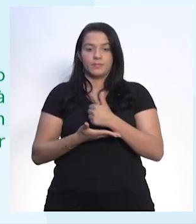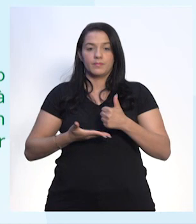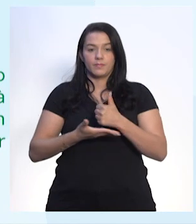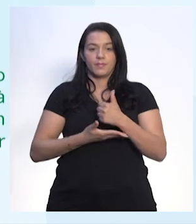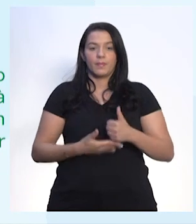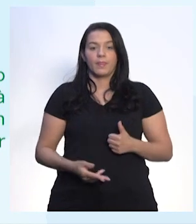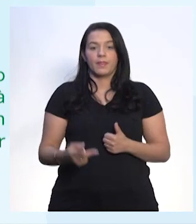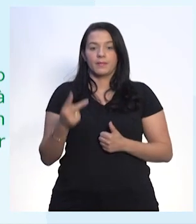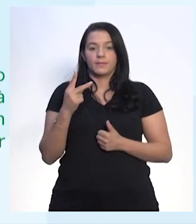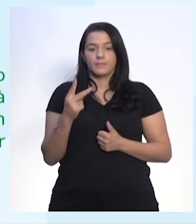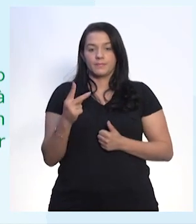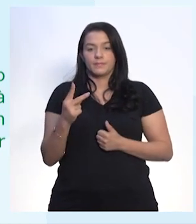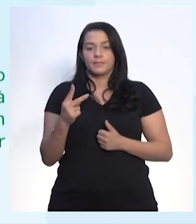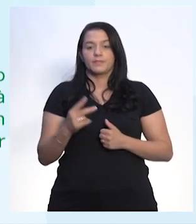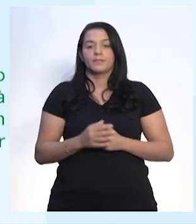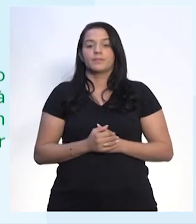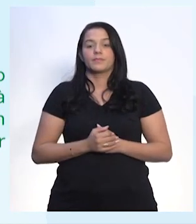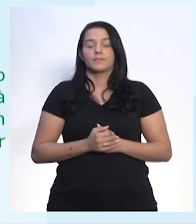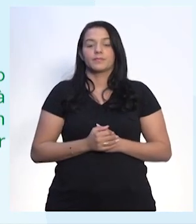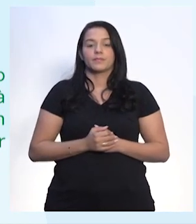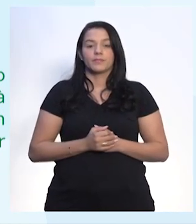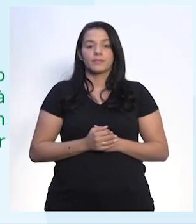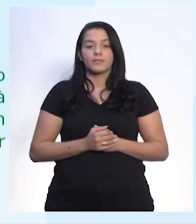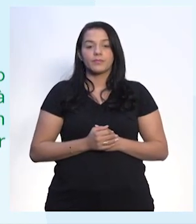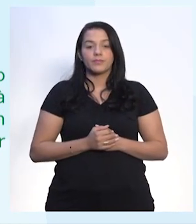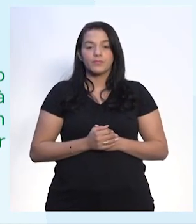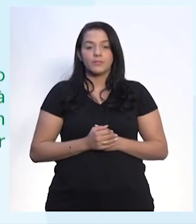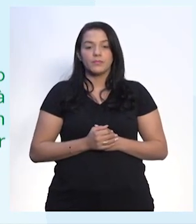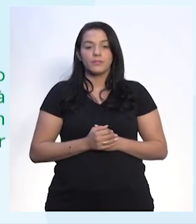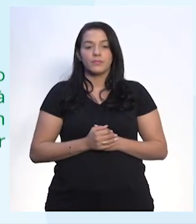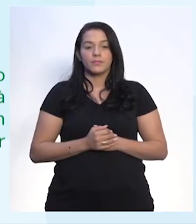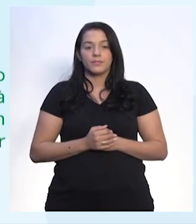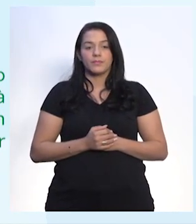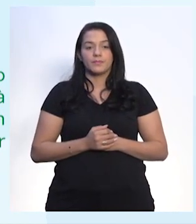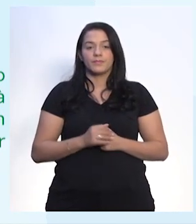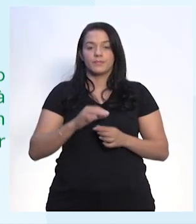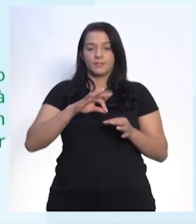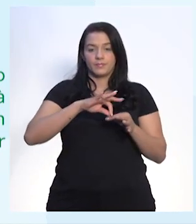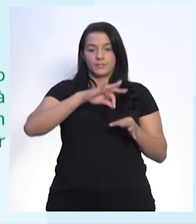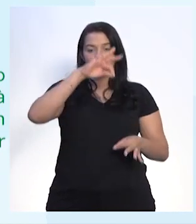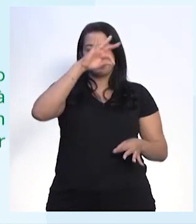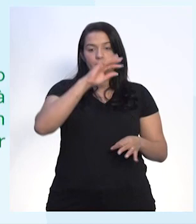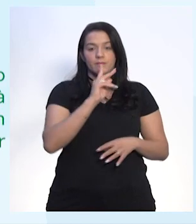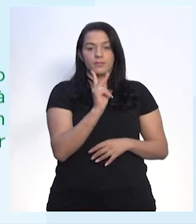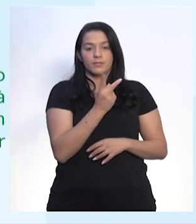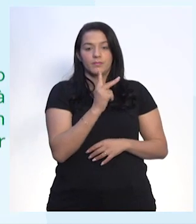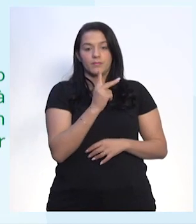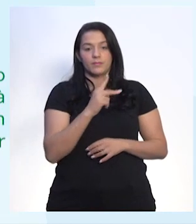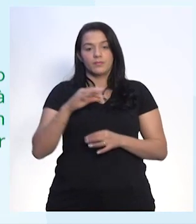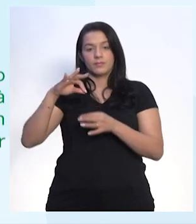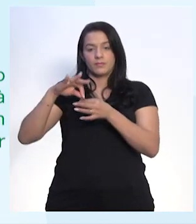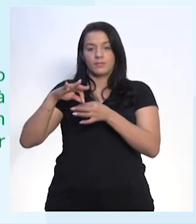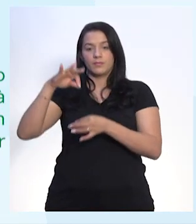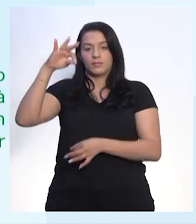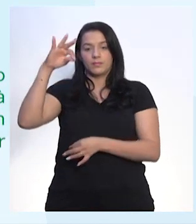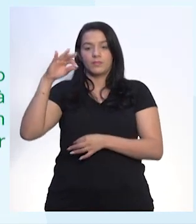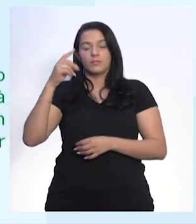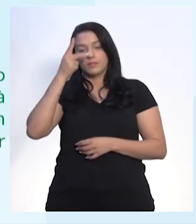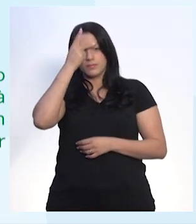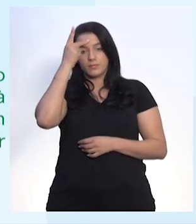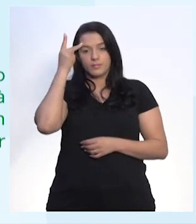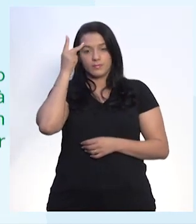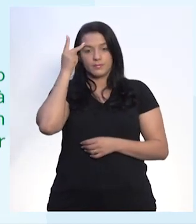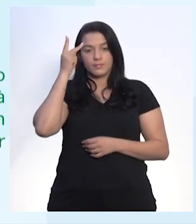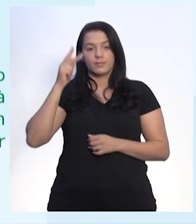ó. O 30 está para 2, como o H, que é a altura, está para a altura da pessoa. Ou seja,